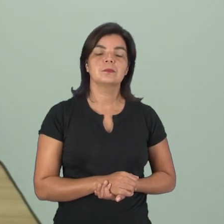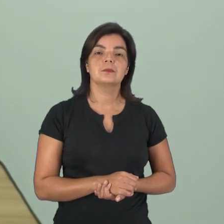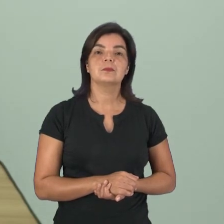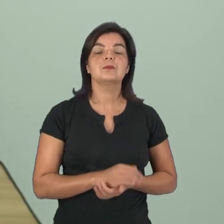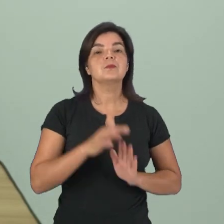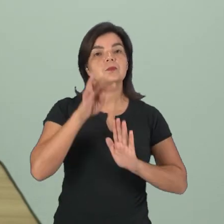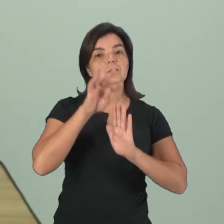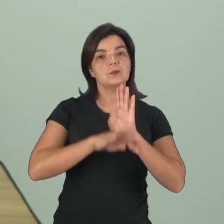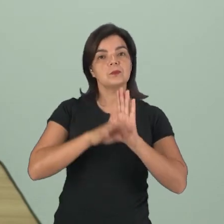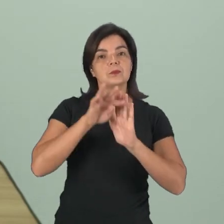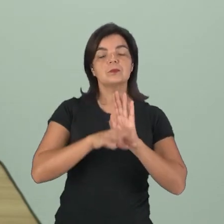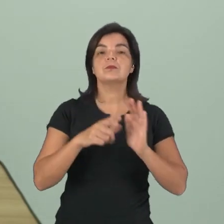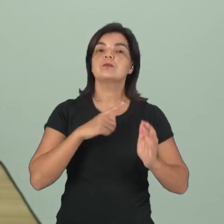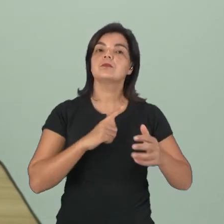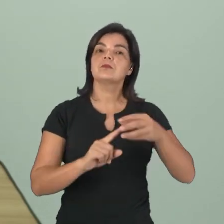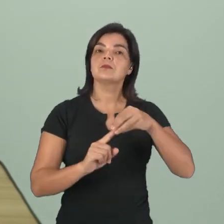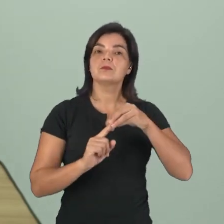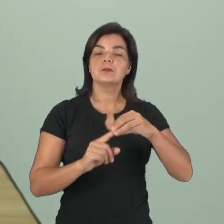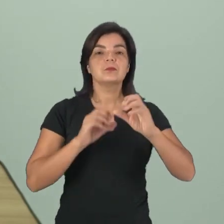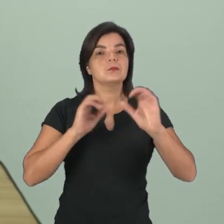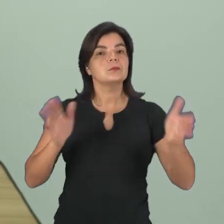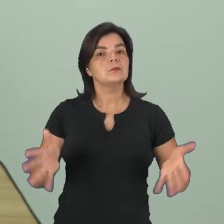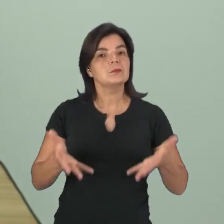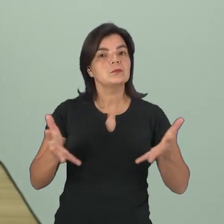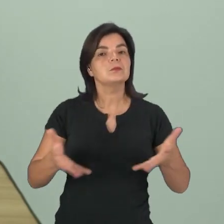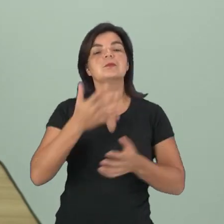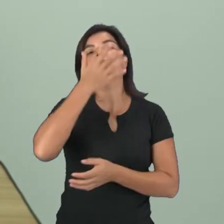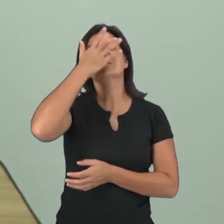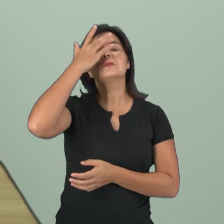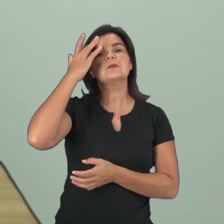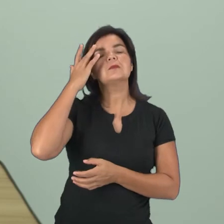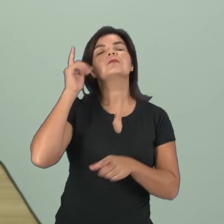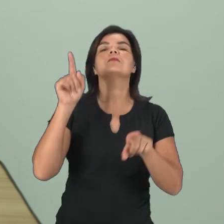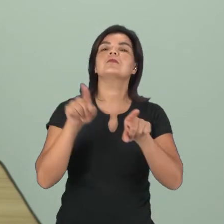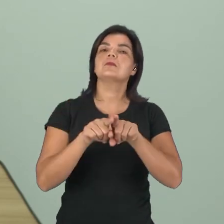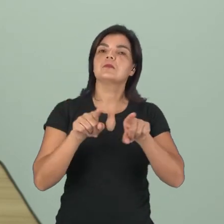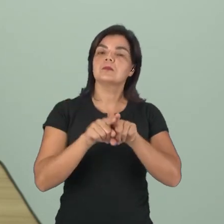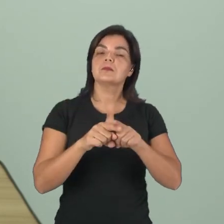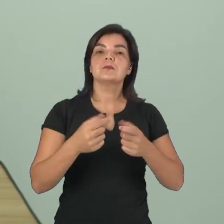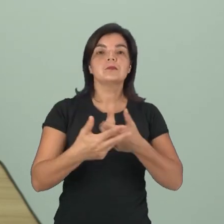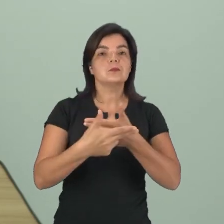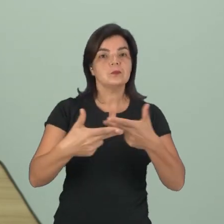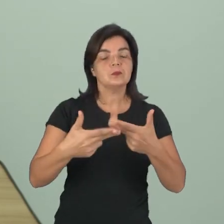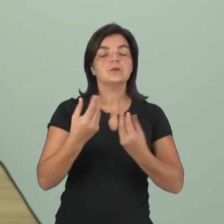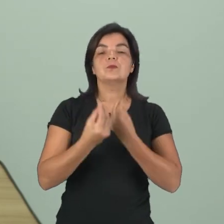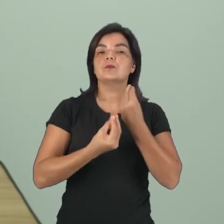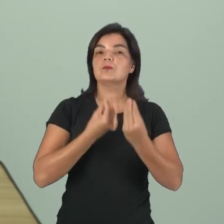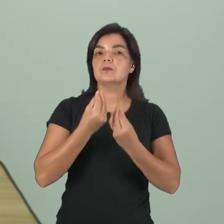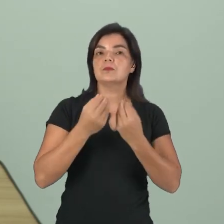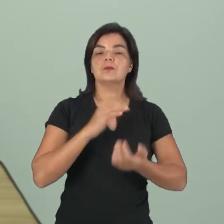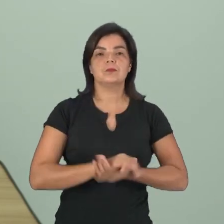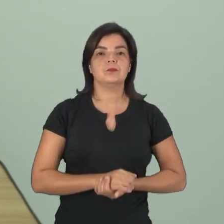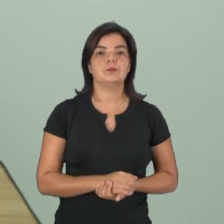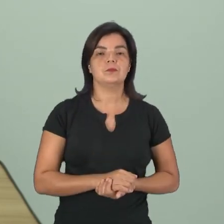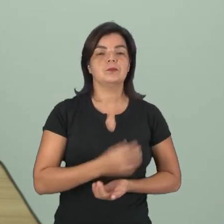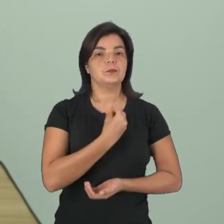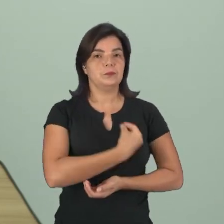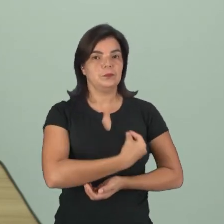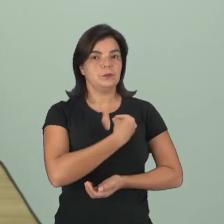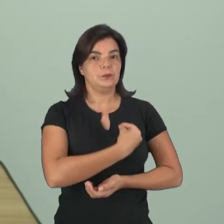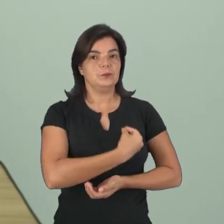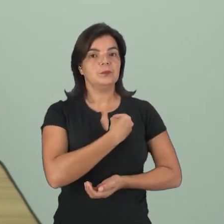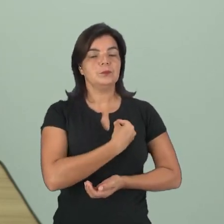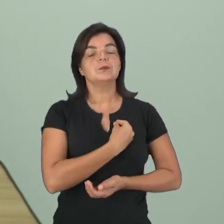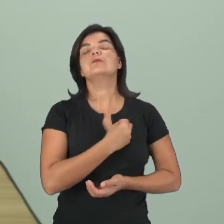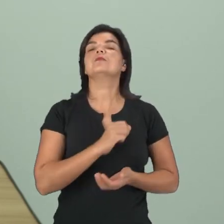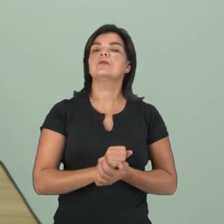Esse texto tem a finalidade de incentivar as pessoas a fazerem algo como participarem de